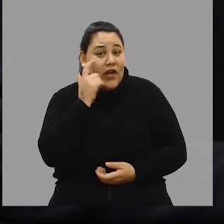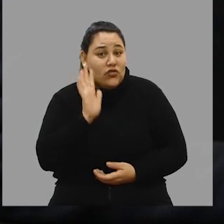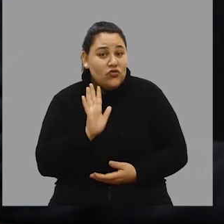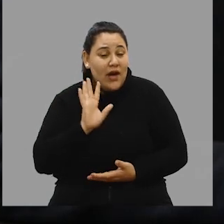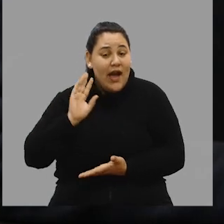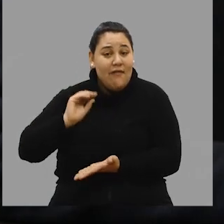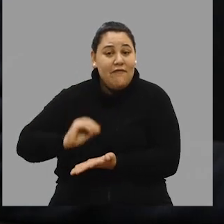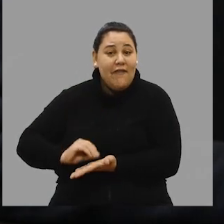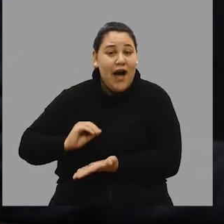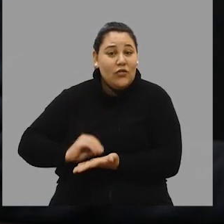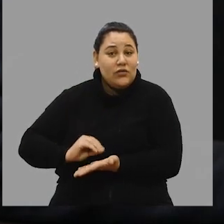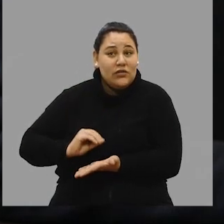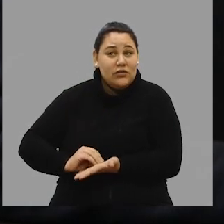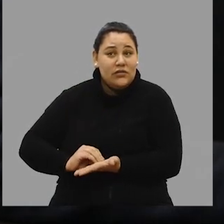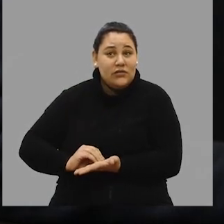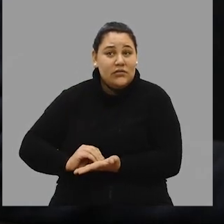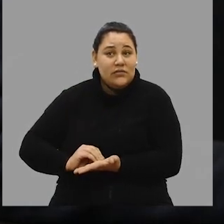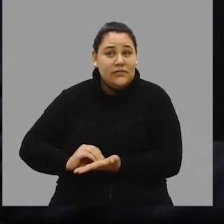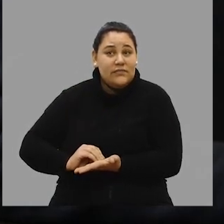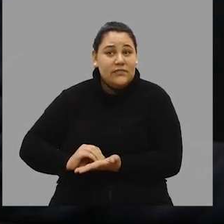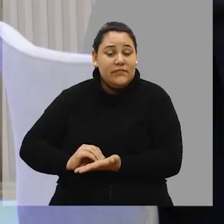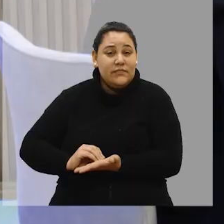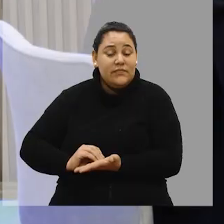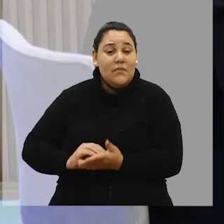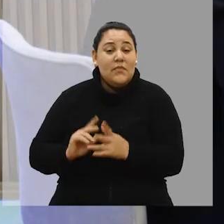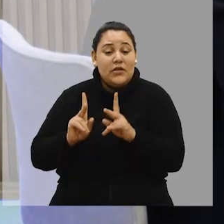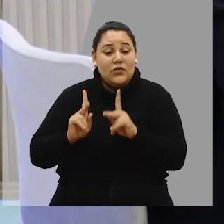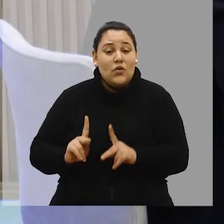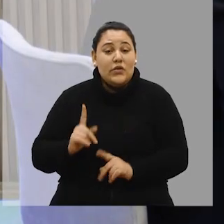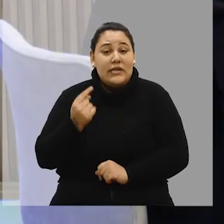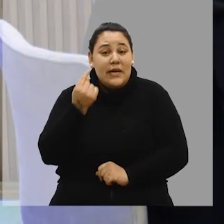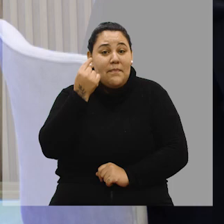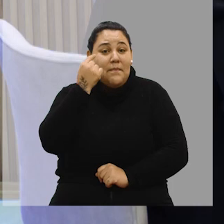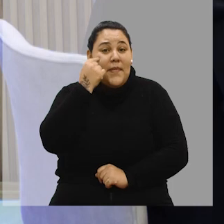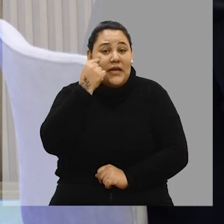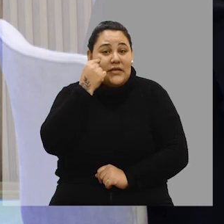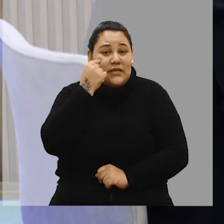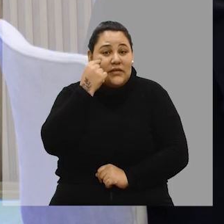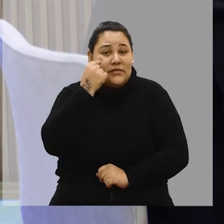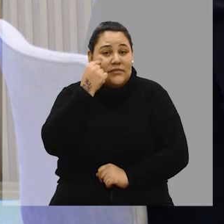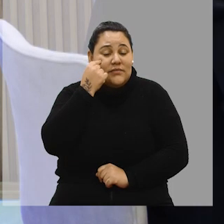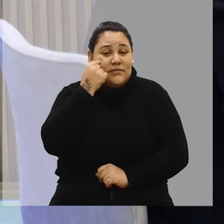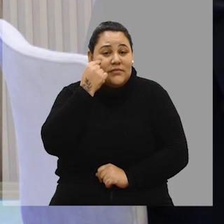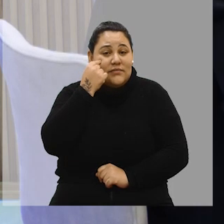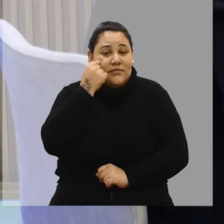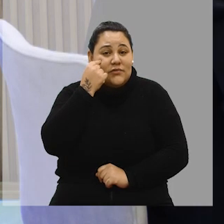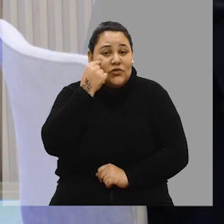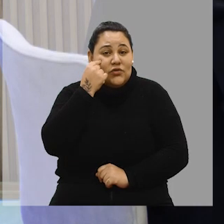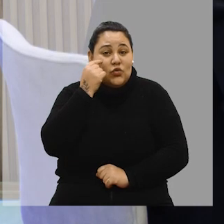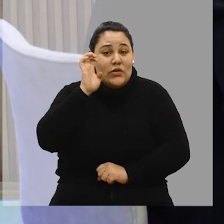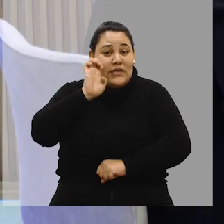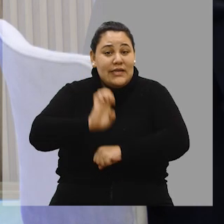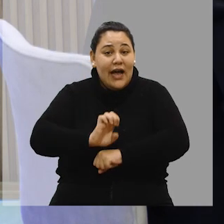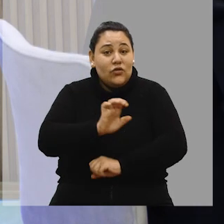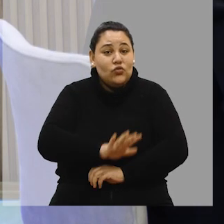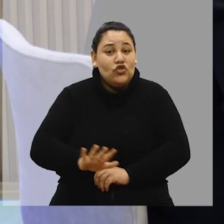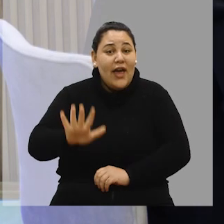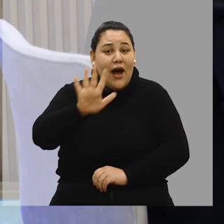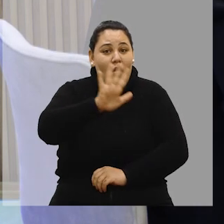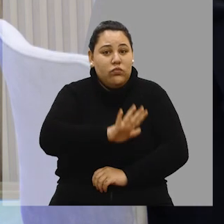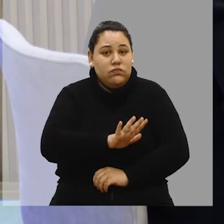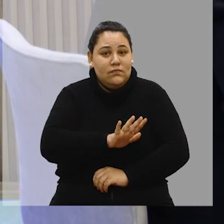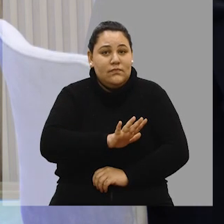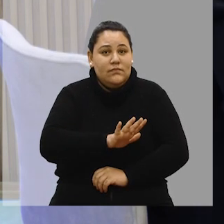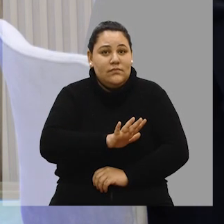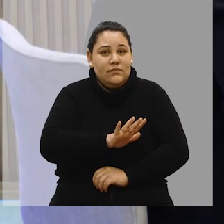a falta de estadistas. Pessoas que pensem como Estado. A